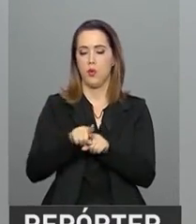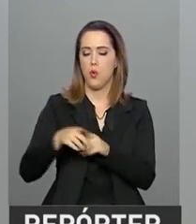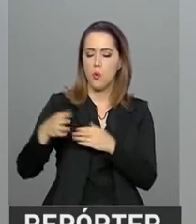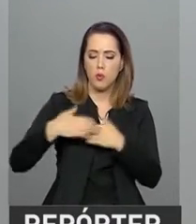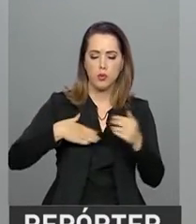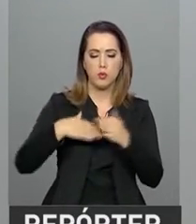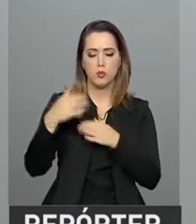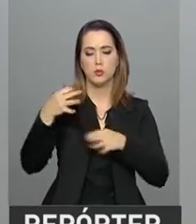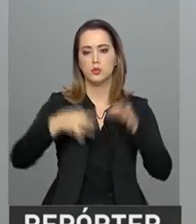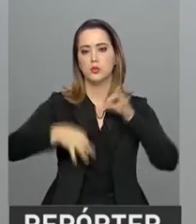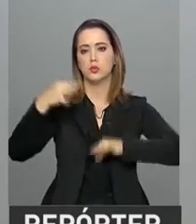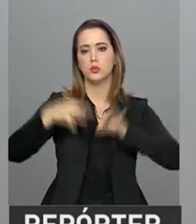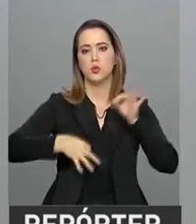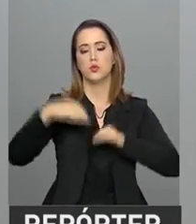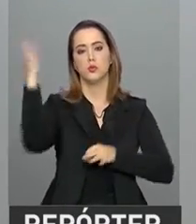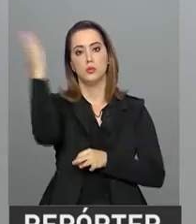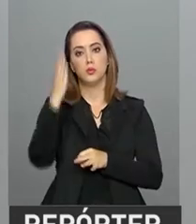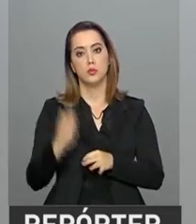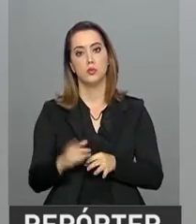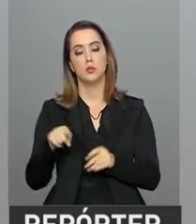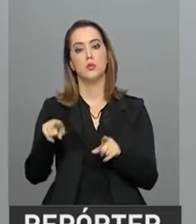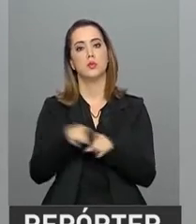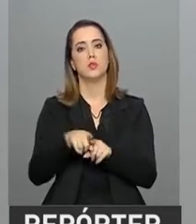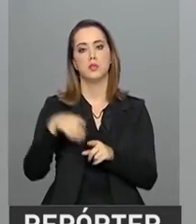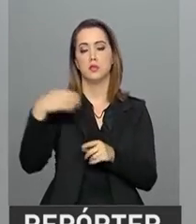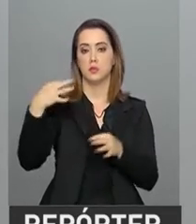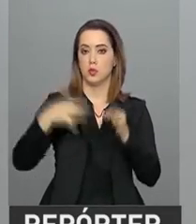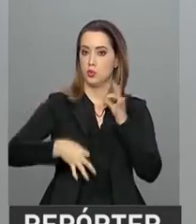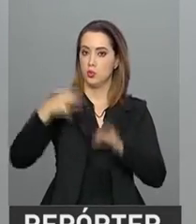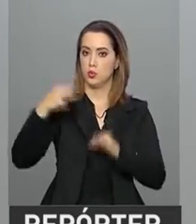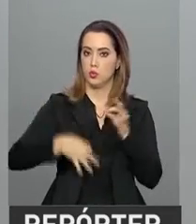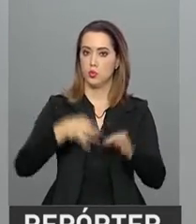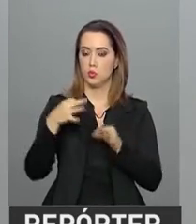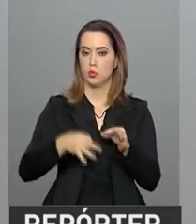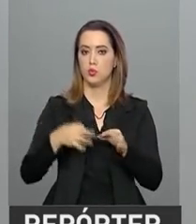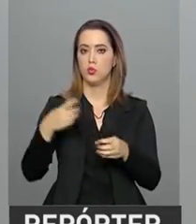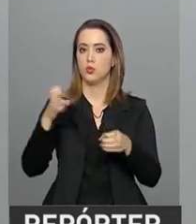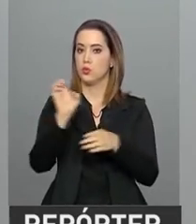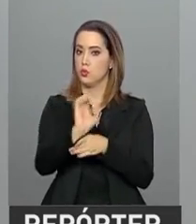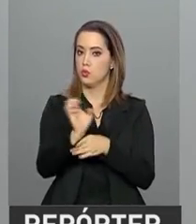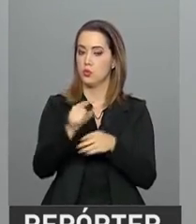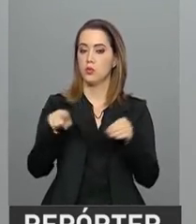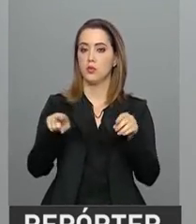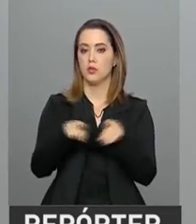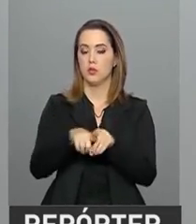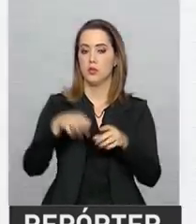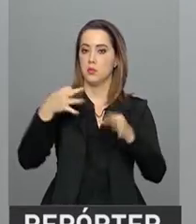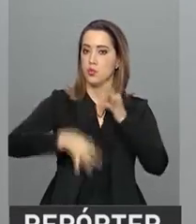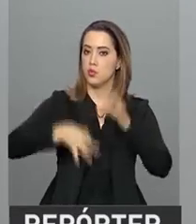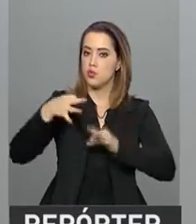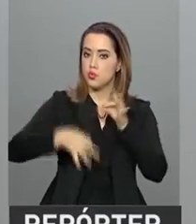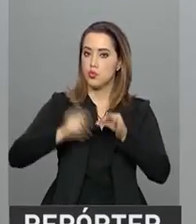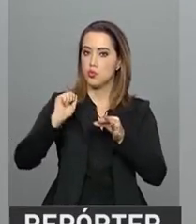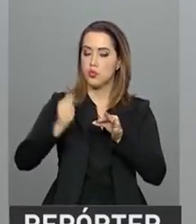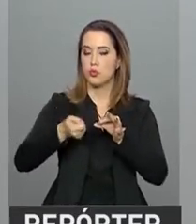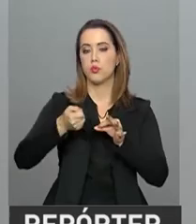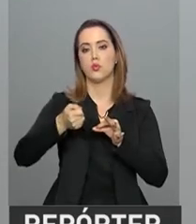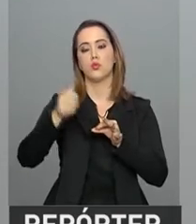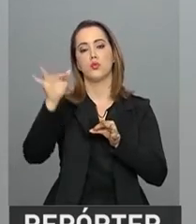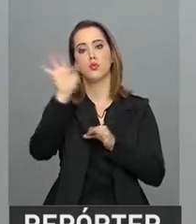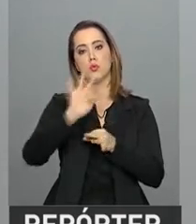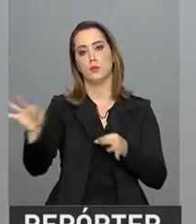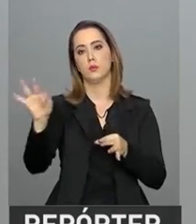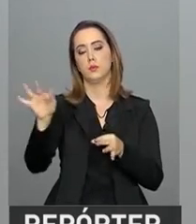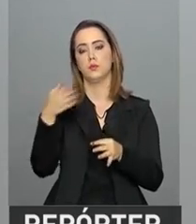juízes estaduais e os juízes federais que lidam com e para subsidiar a luz sem